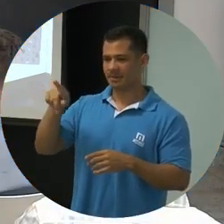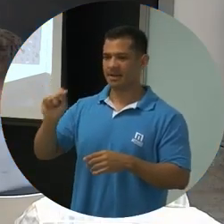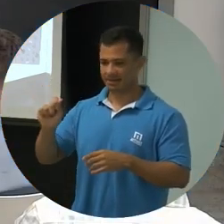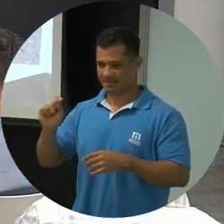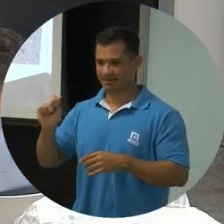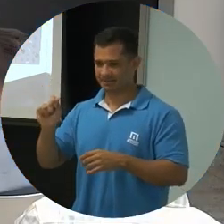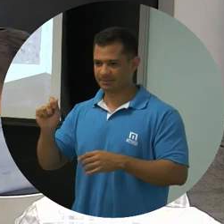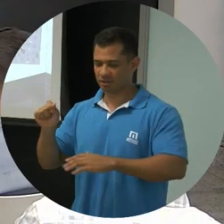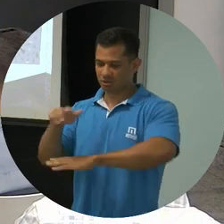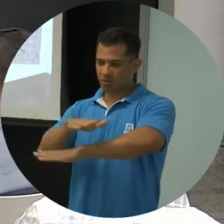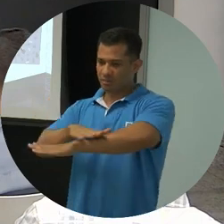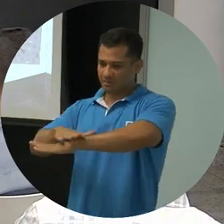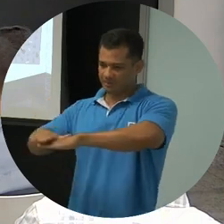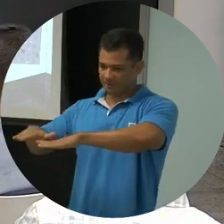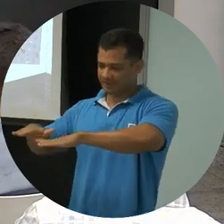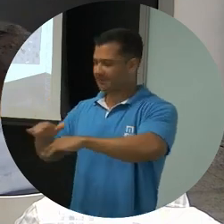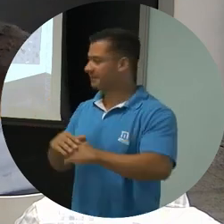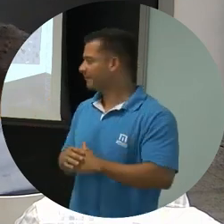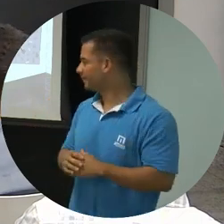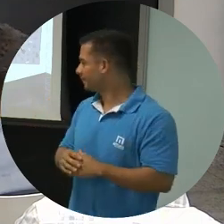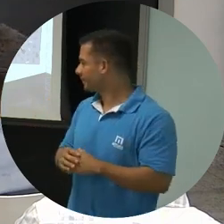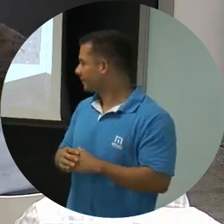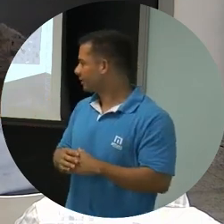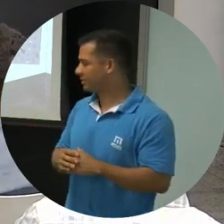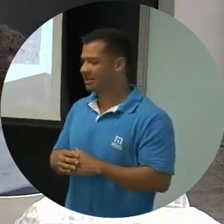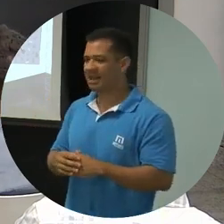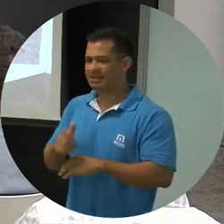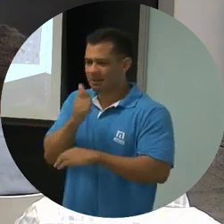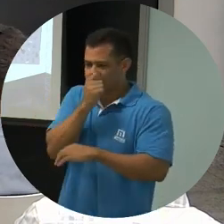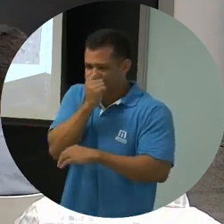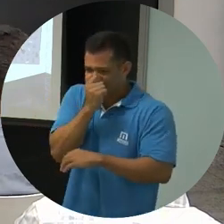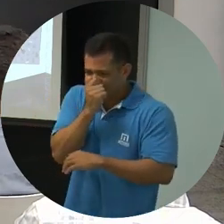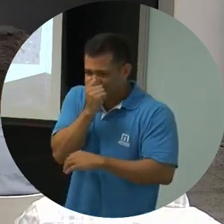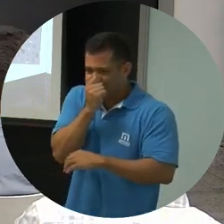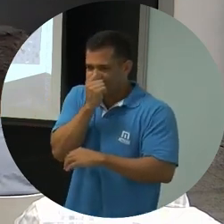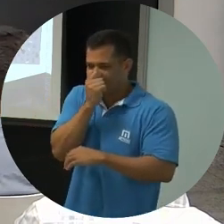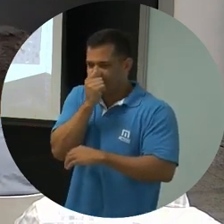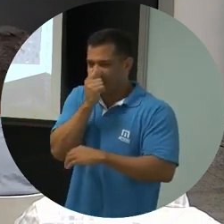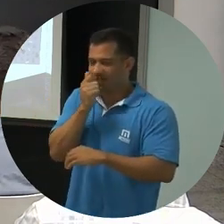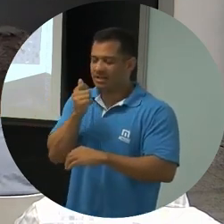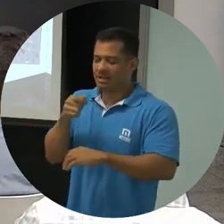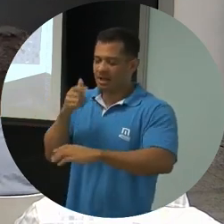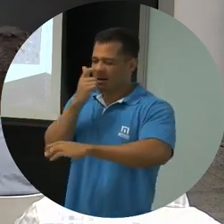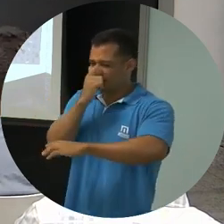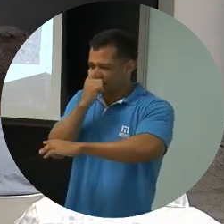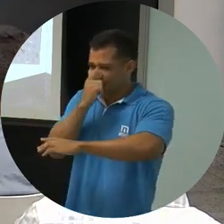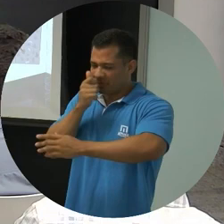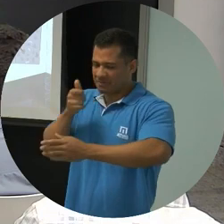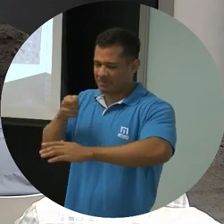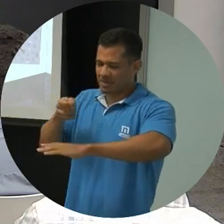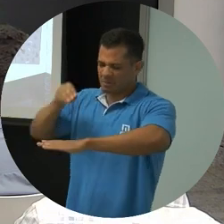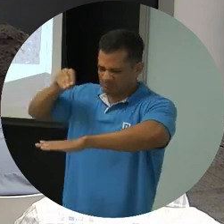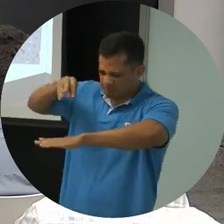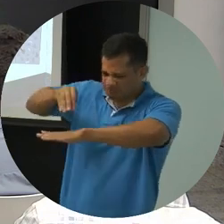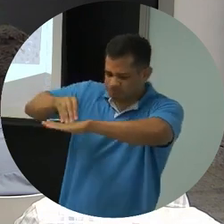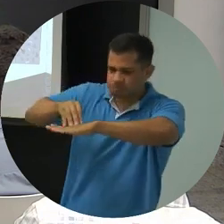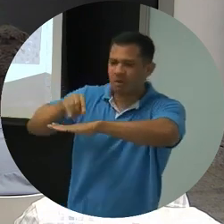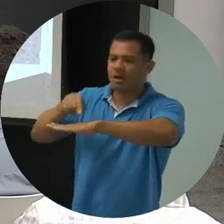sobre a superfície. Tá? Essa pressão aplicada, né, na superfície, ela é capaz